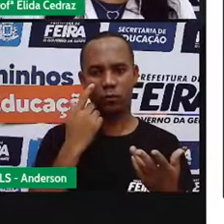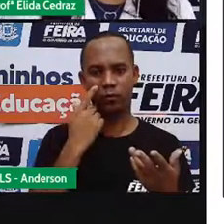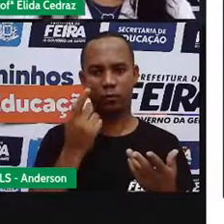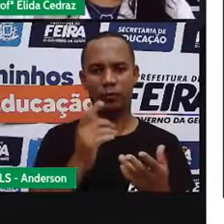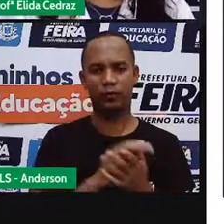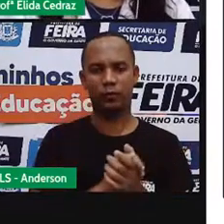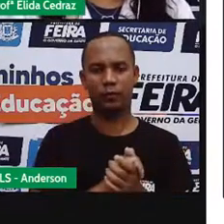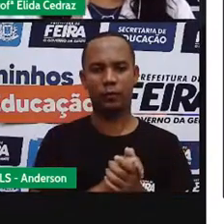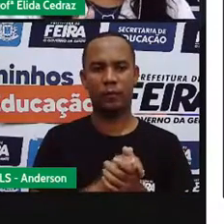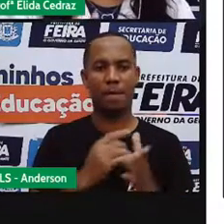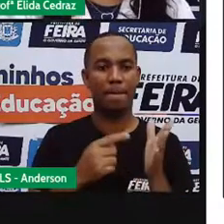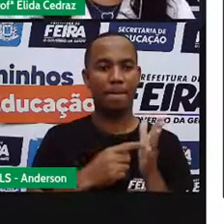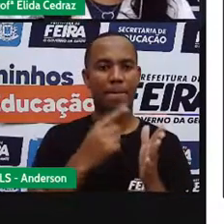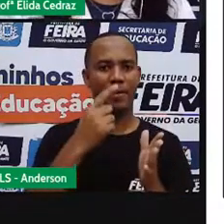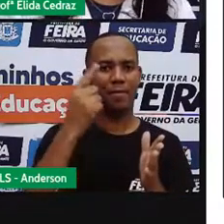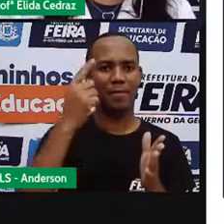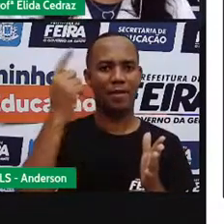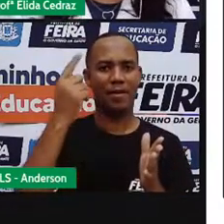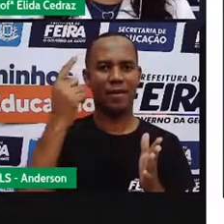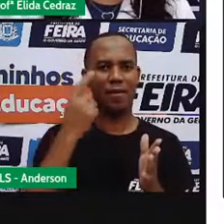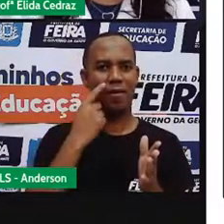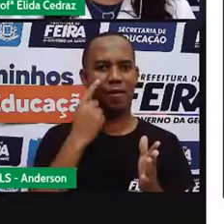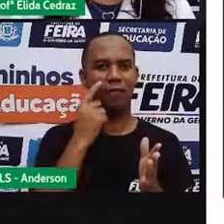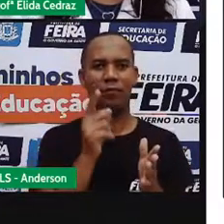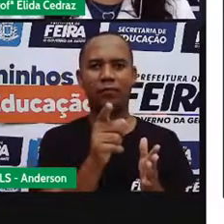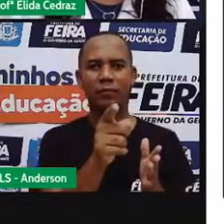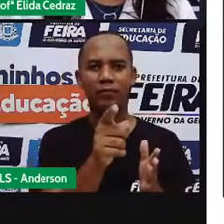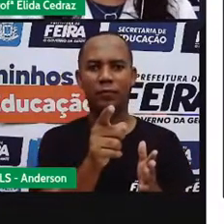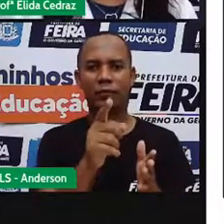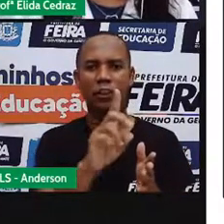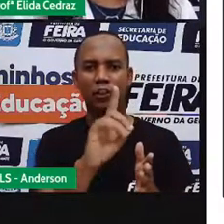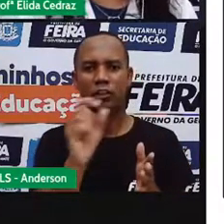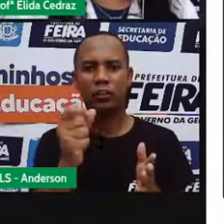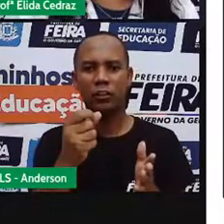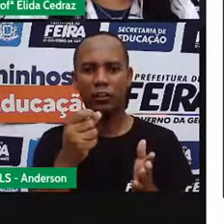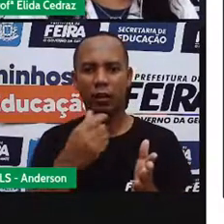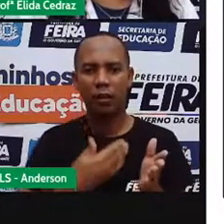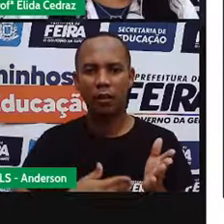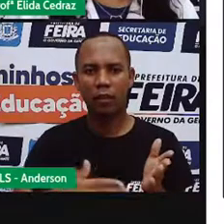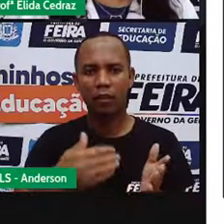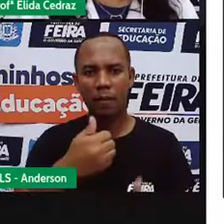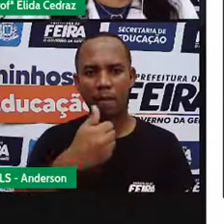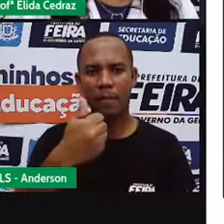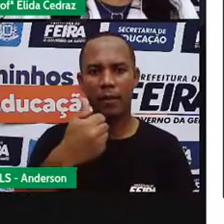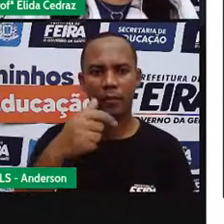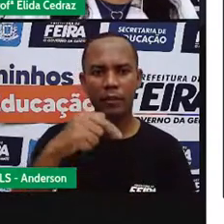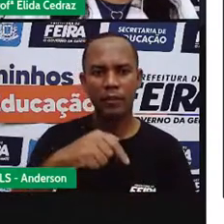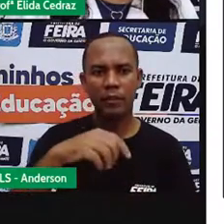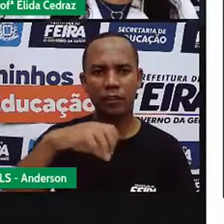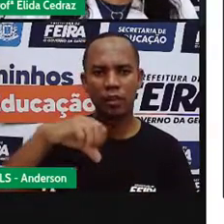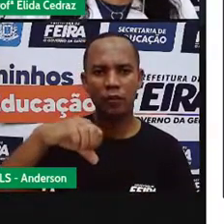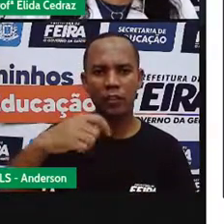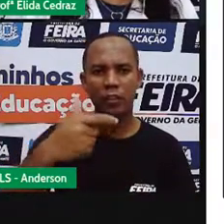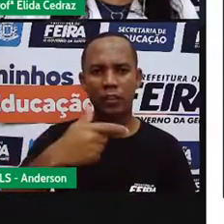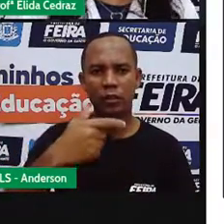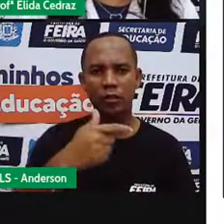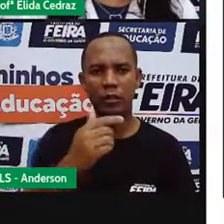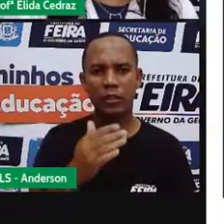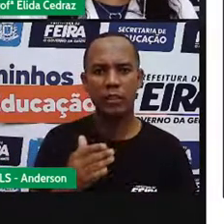1853. Foi a primeira mulher a entrar no exército. Foi uma heroína na Guerra da Independência da